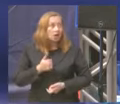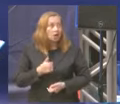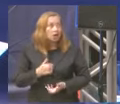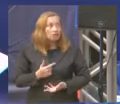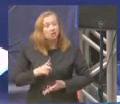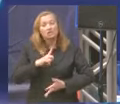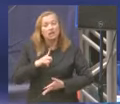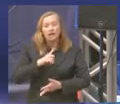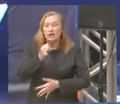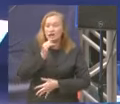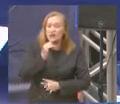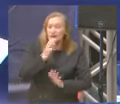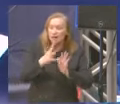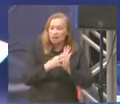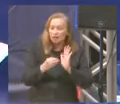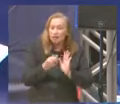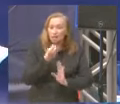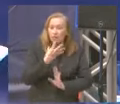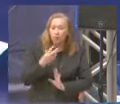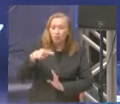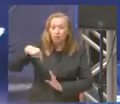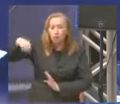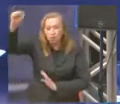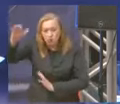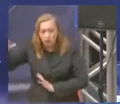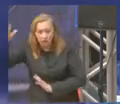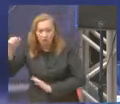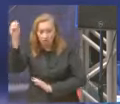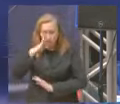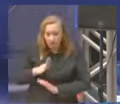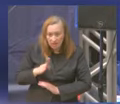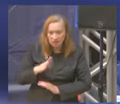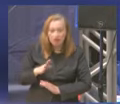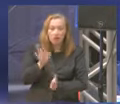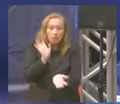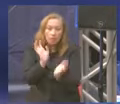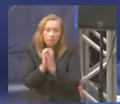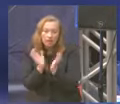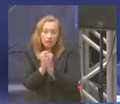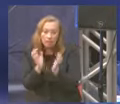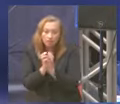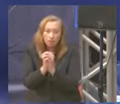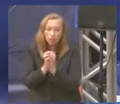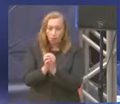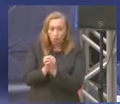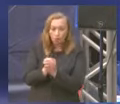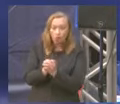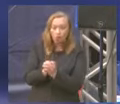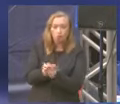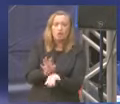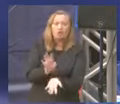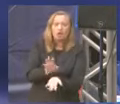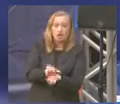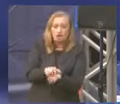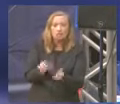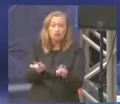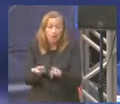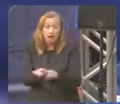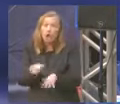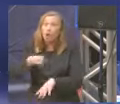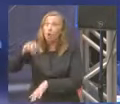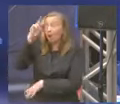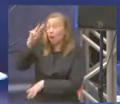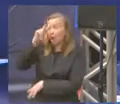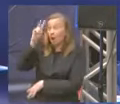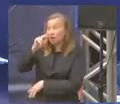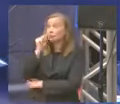tem exemplos muito bons no Nordeste do Brasil, né? Pernambuco e Recife, por exemplo, tem uma inteligência digital muito fortíssima. E eu lembro de um projeto que eu vi uma